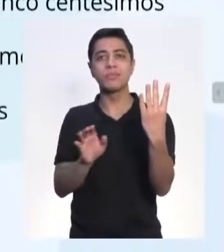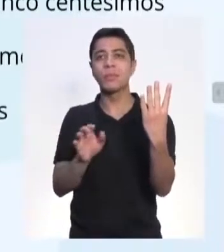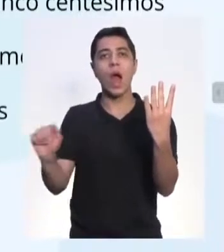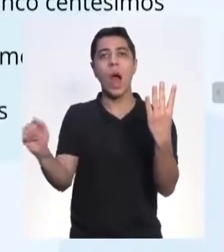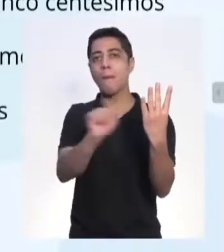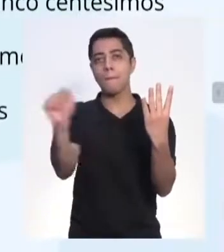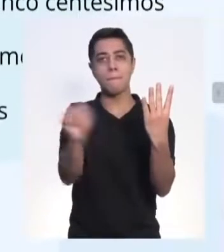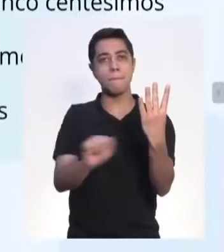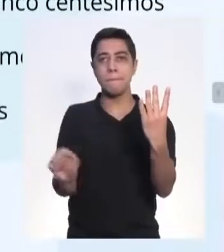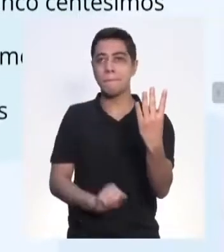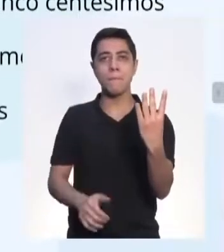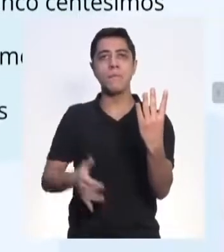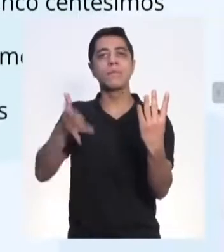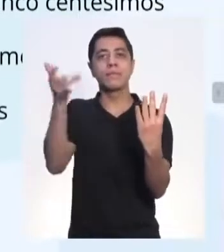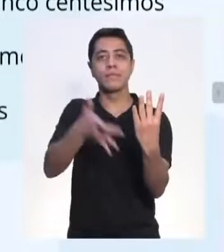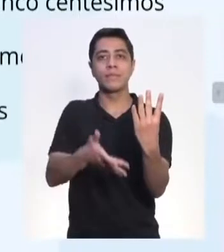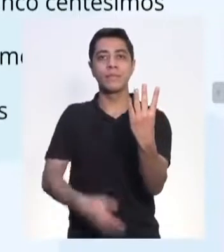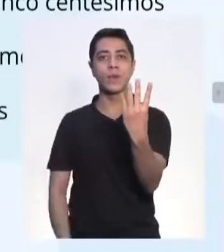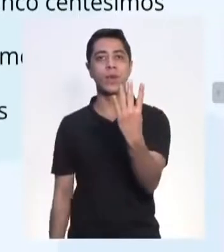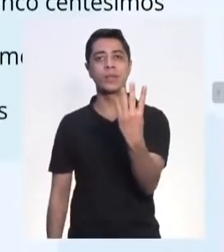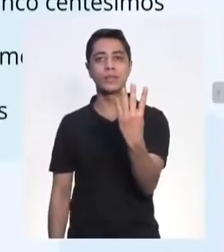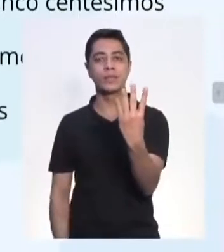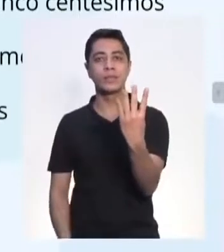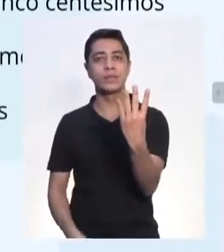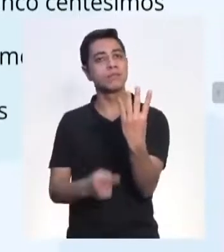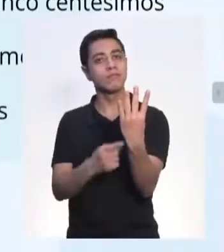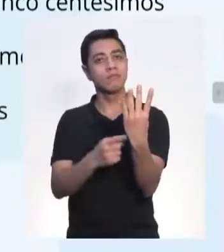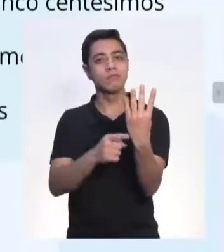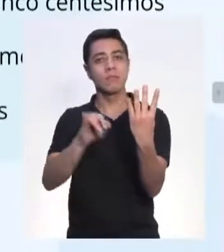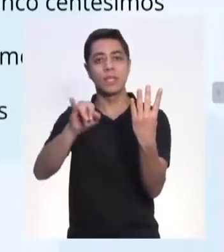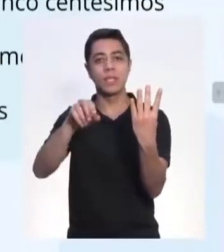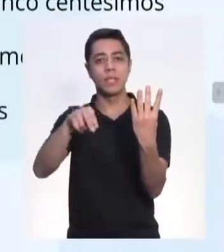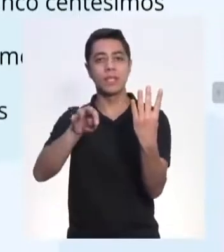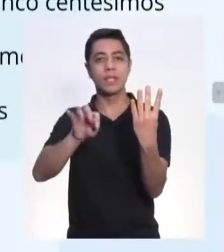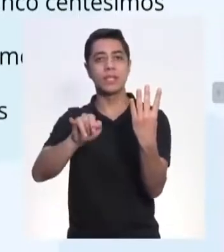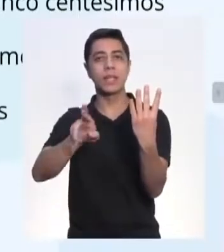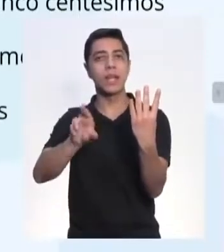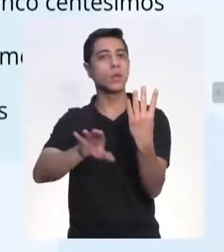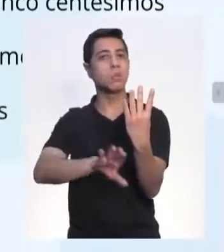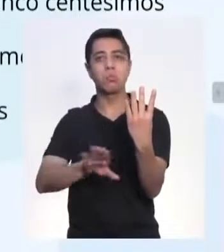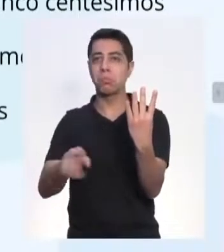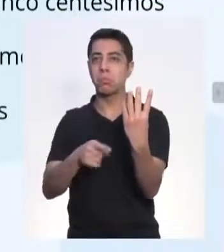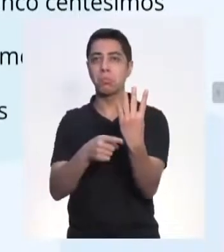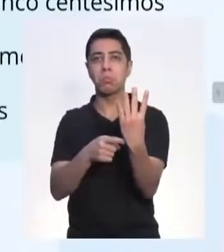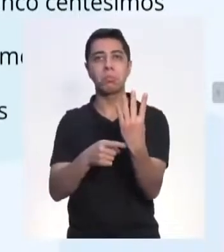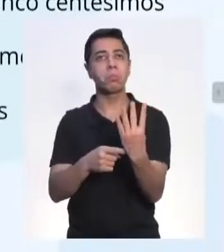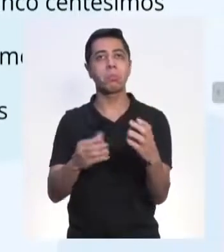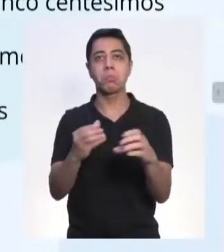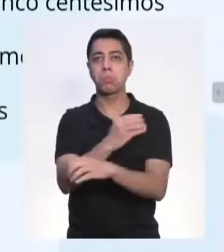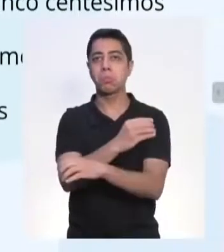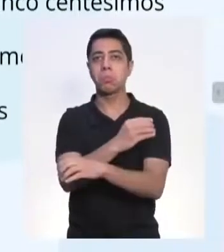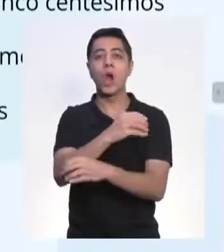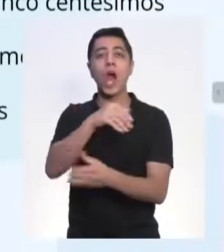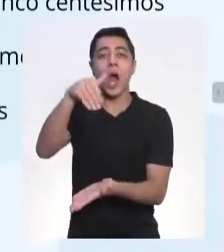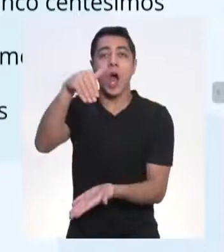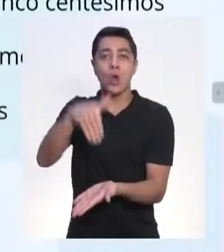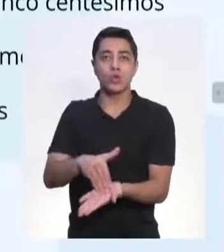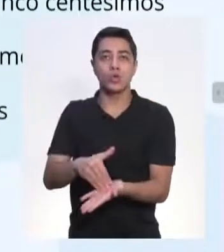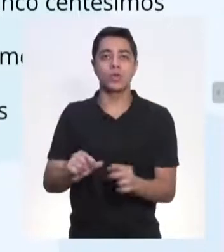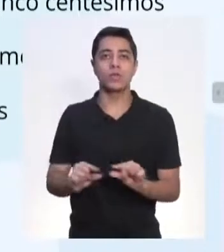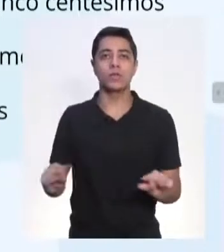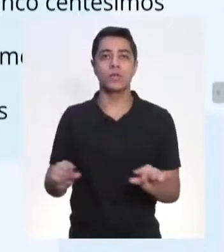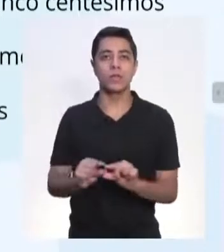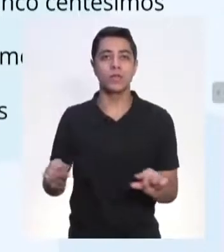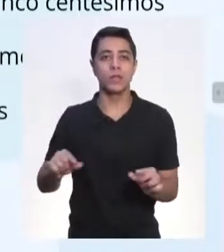nossa última opção. E menos 15 quartos. Muito bem,